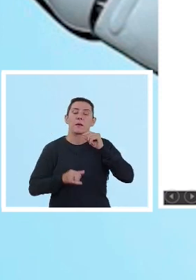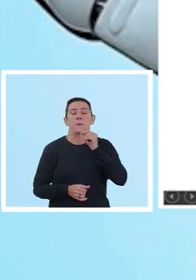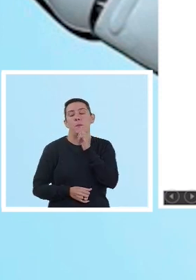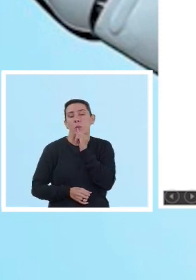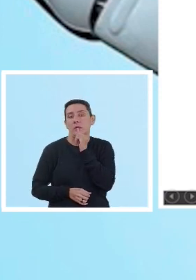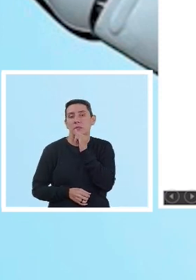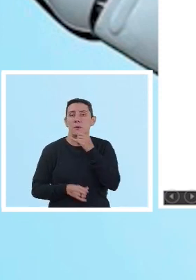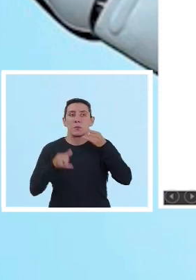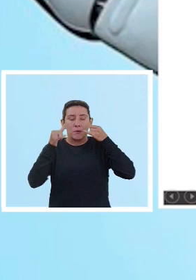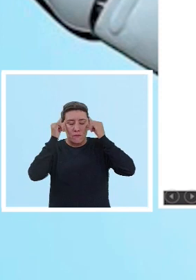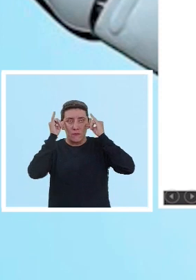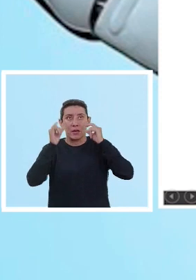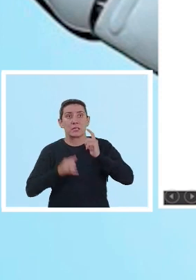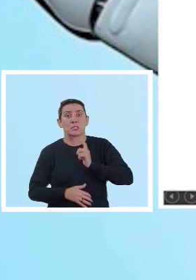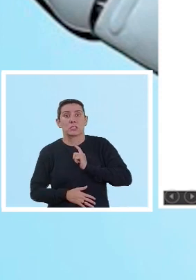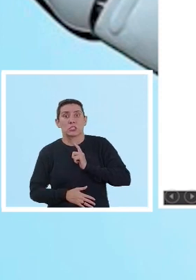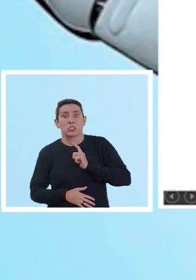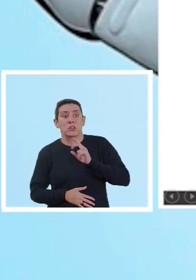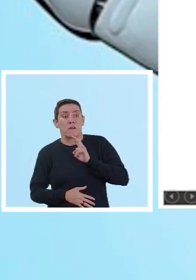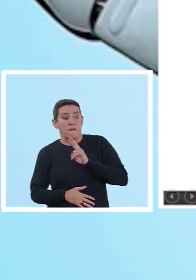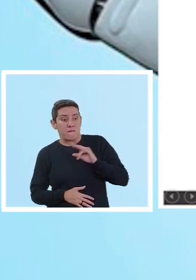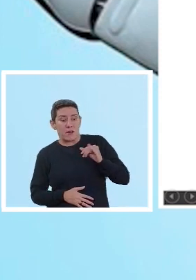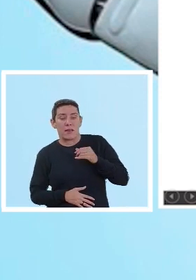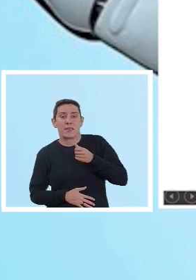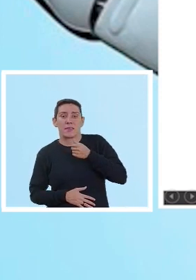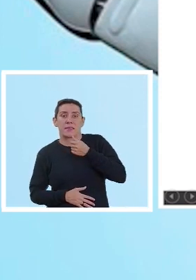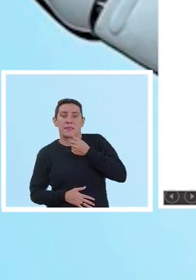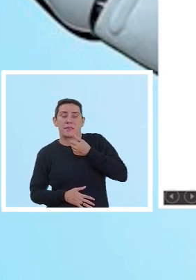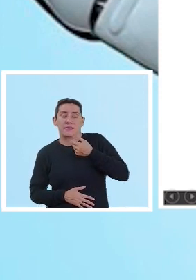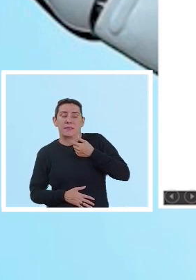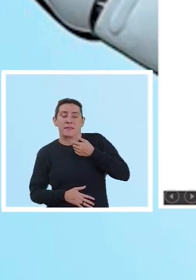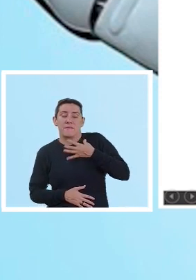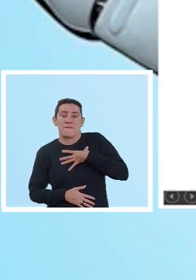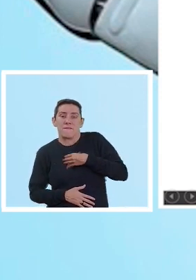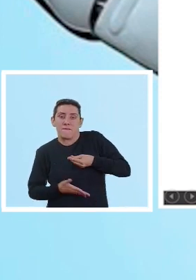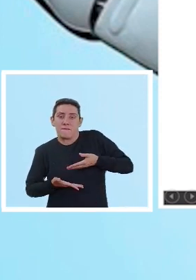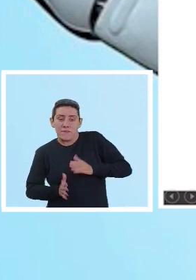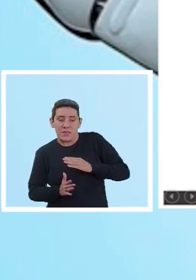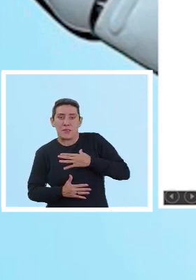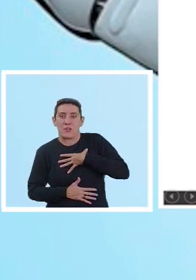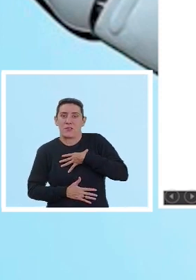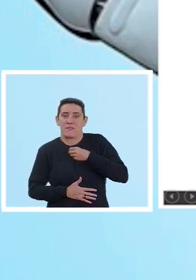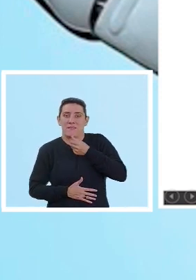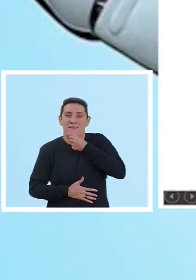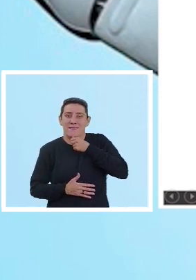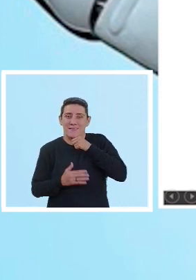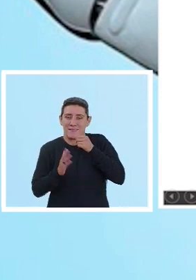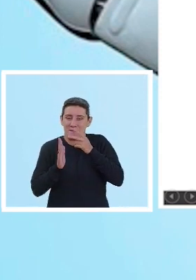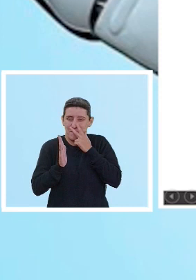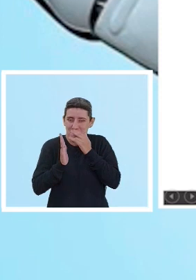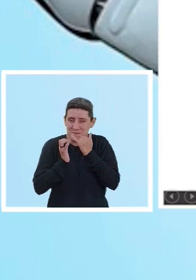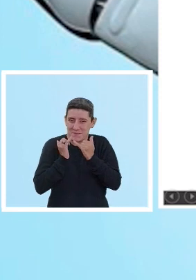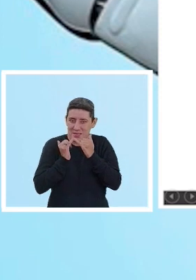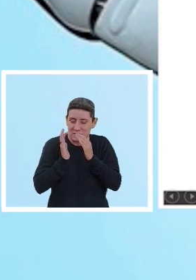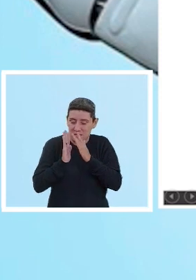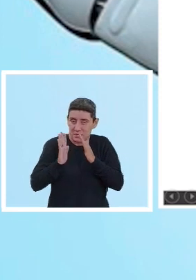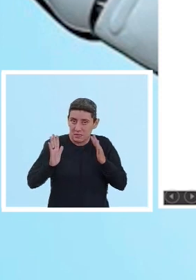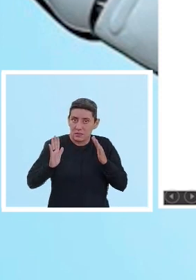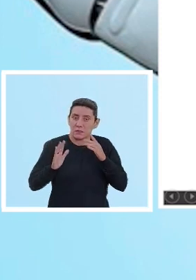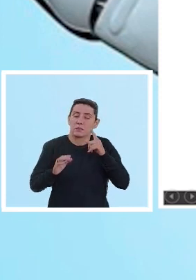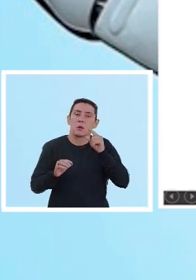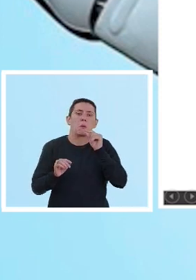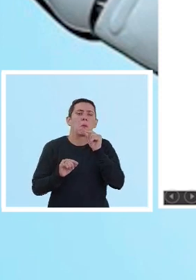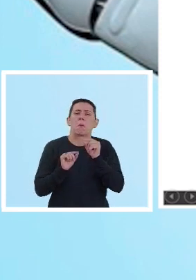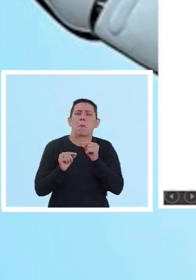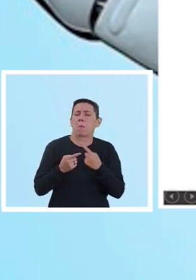não é isso o professor se eu tiver equivocado ou então tem quiser complementar então a ideia justamente de fazer